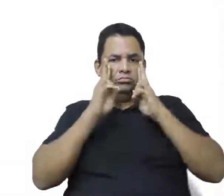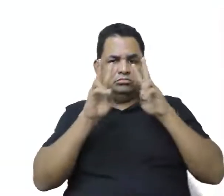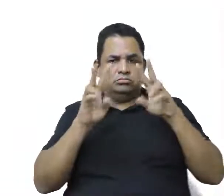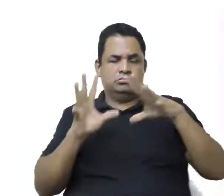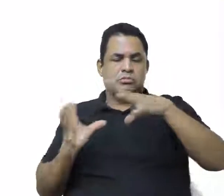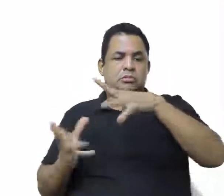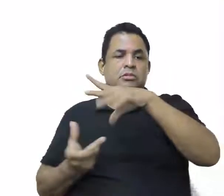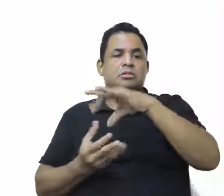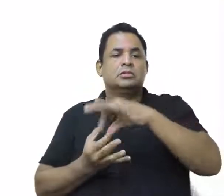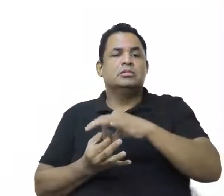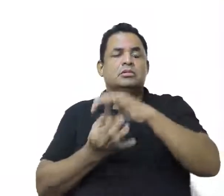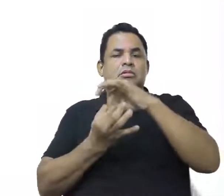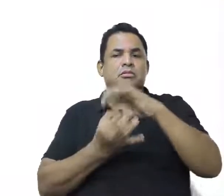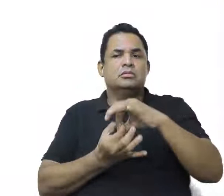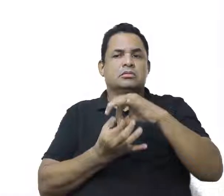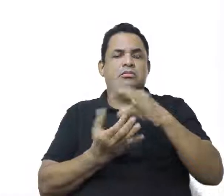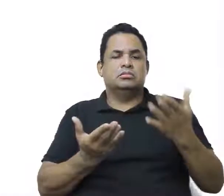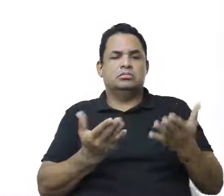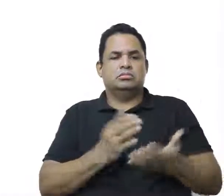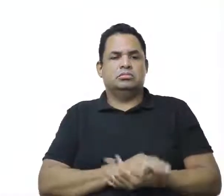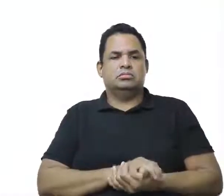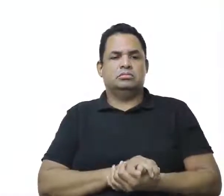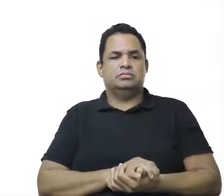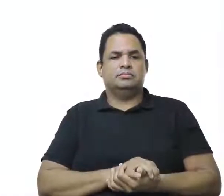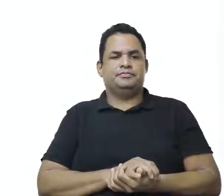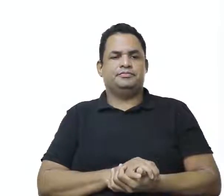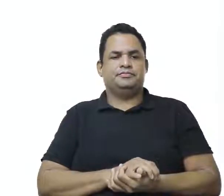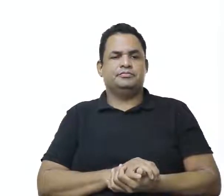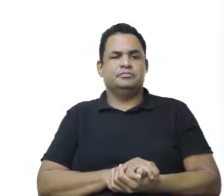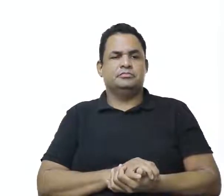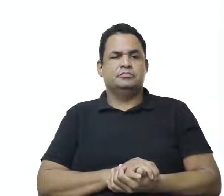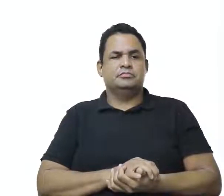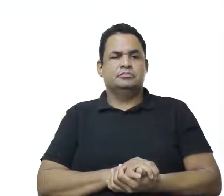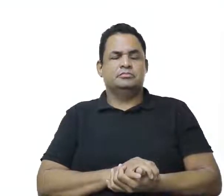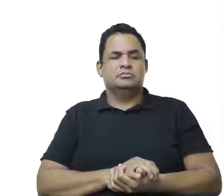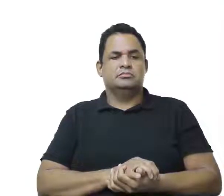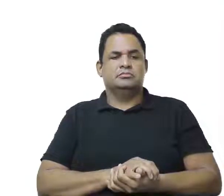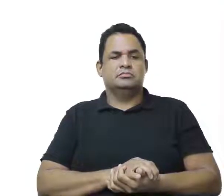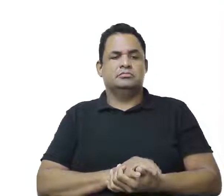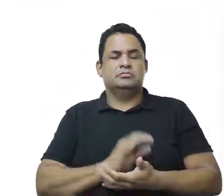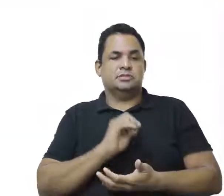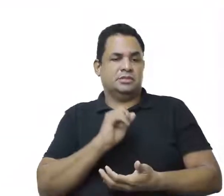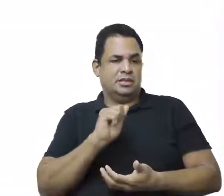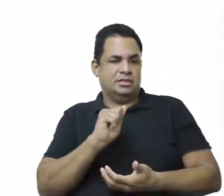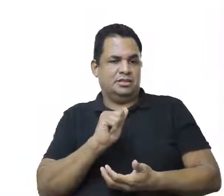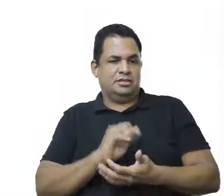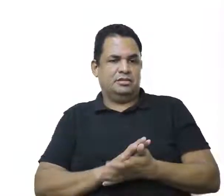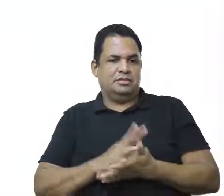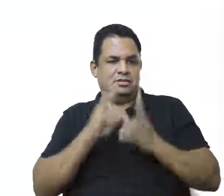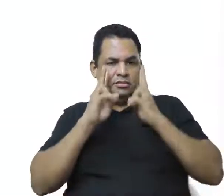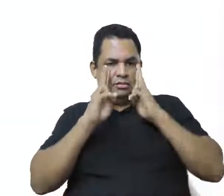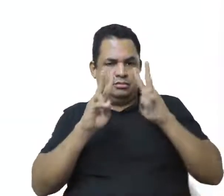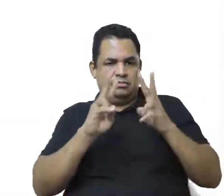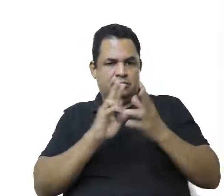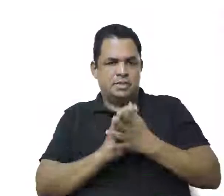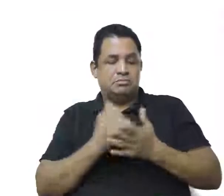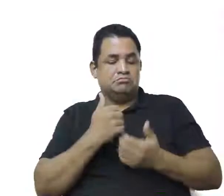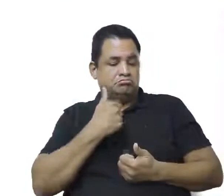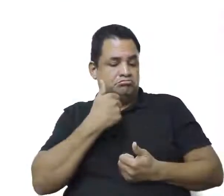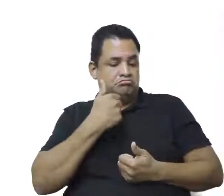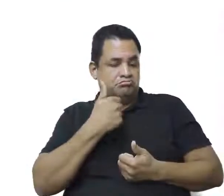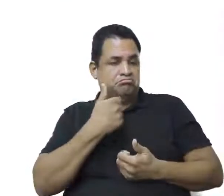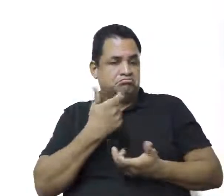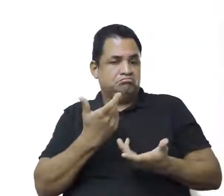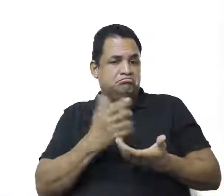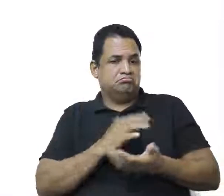globalização corresponde o quê, né? A visão do Milton. A visão, já deu a resposta, né? A visão pessimista?